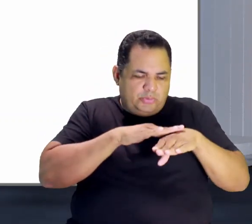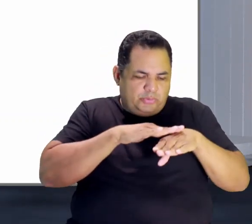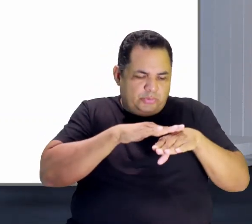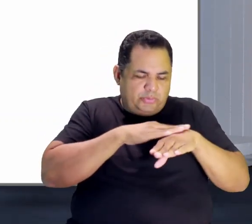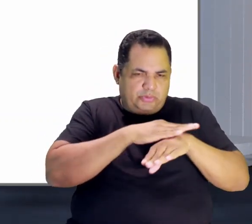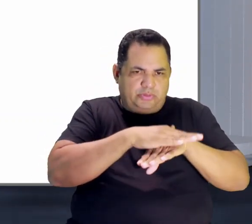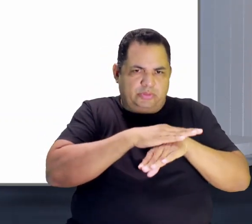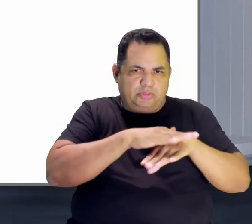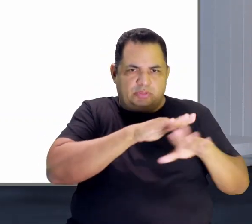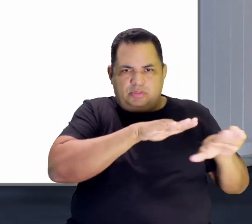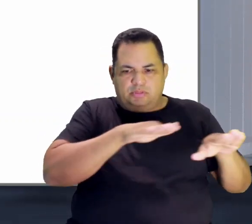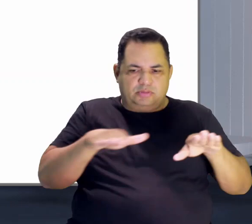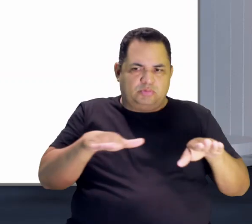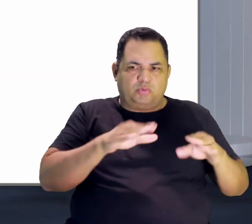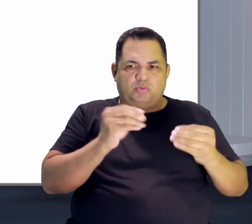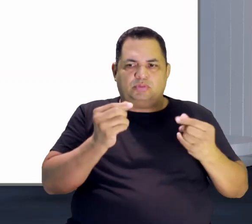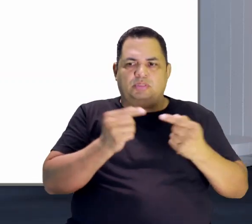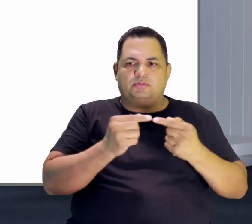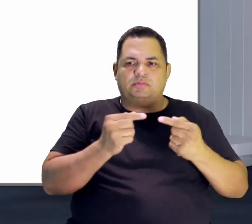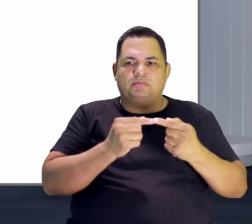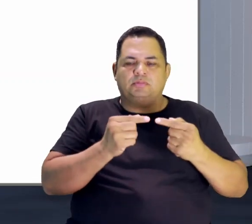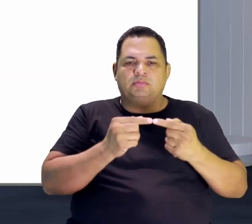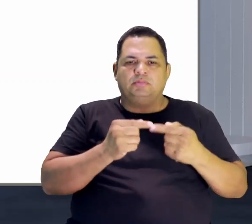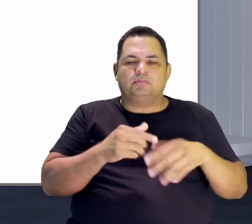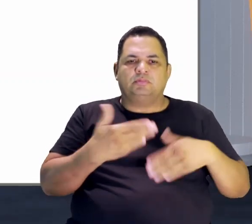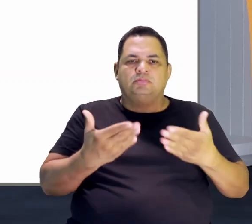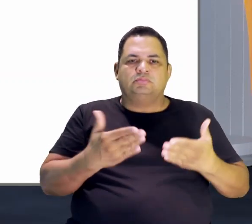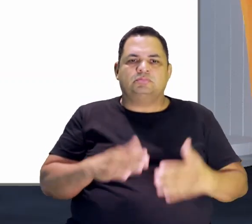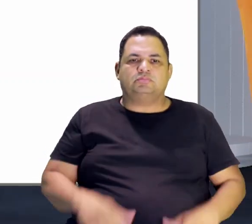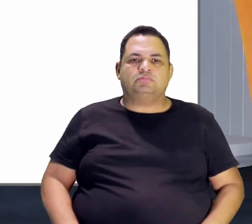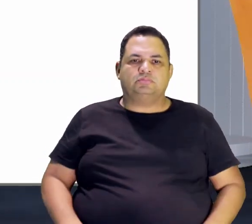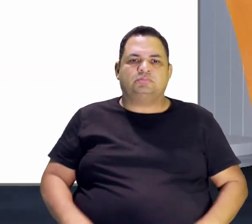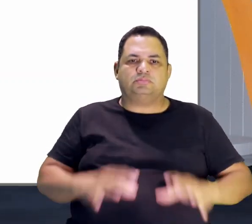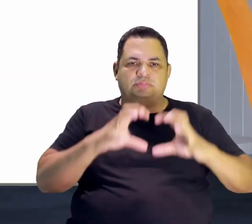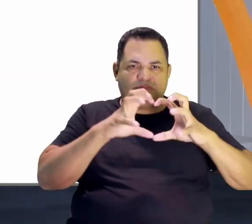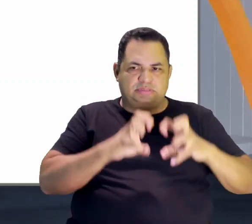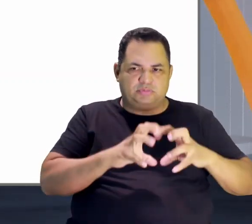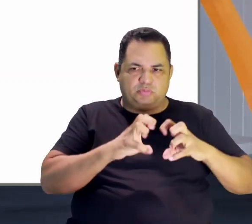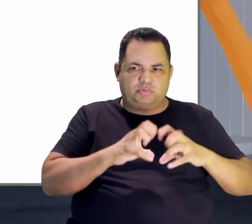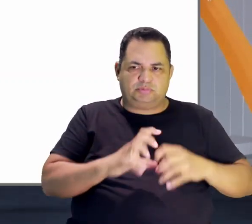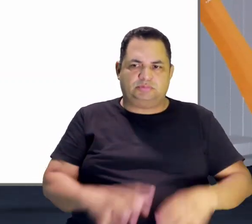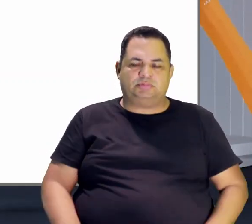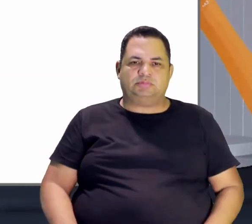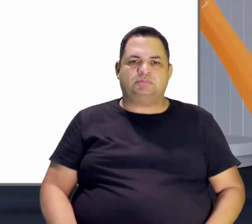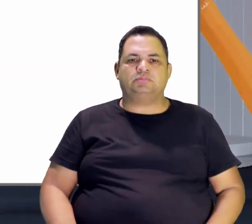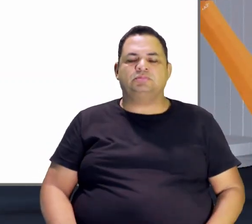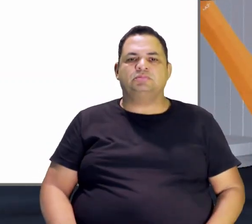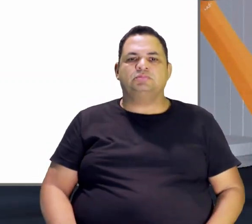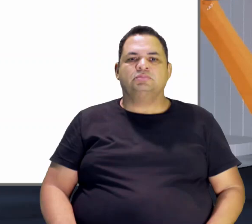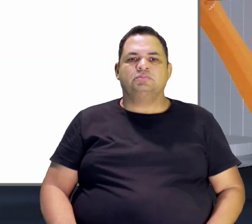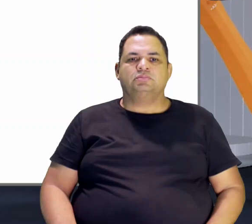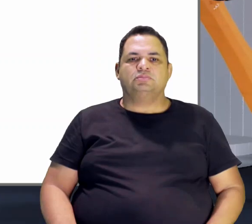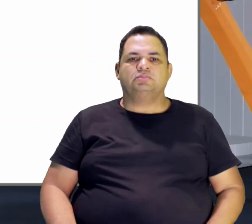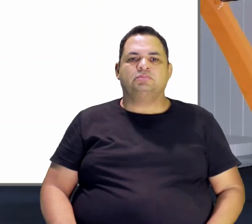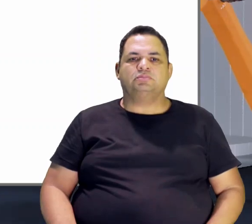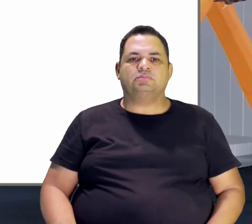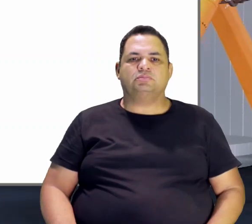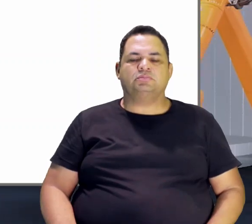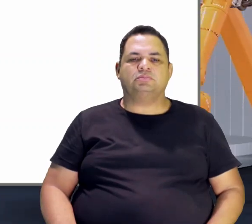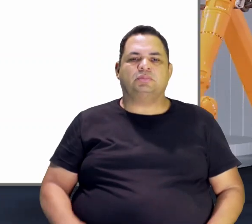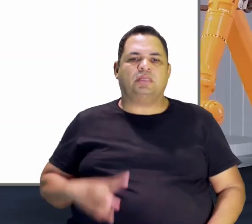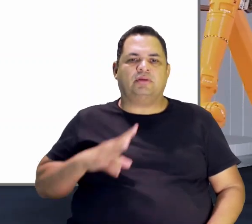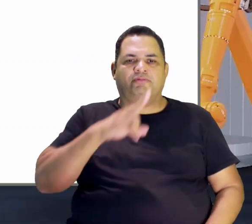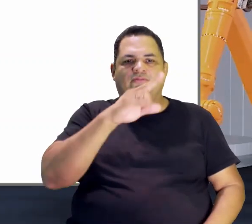entre uma superfície e outra. E aí aquilo garra ali, né? Segura, firma. Aquilo é a força de